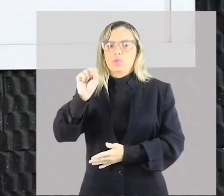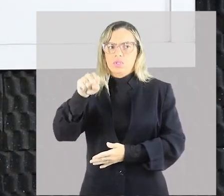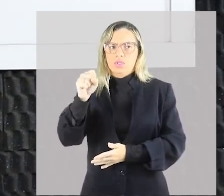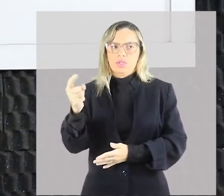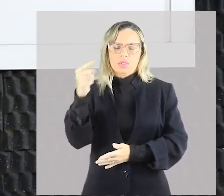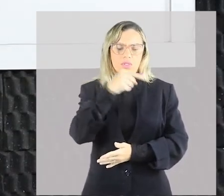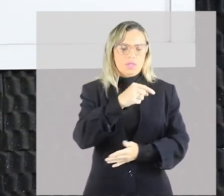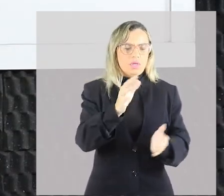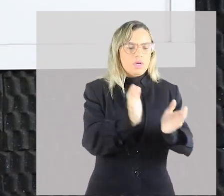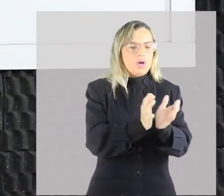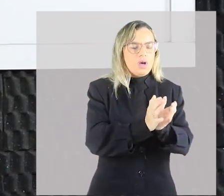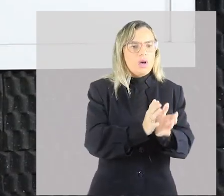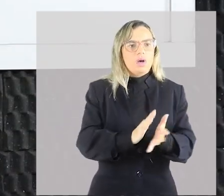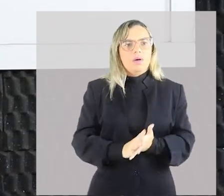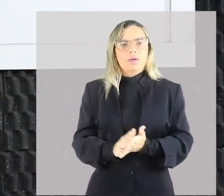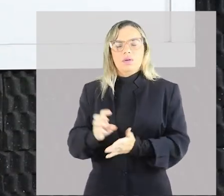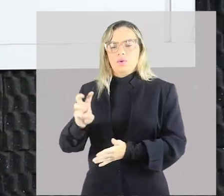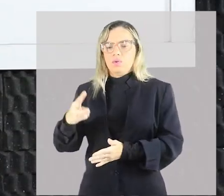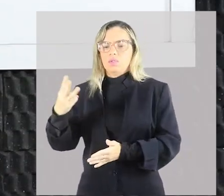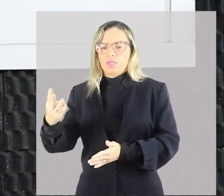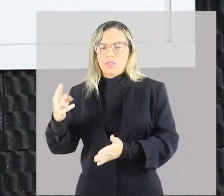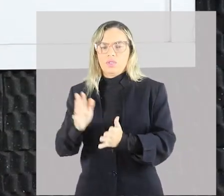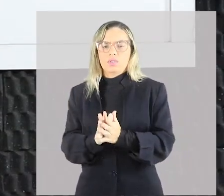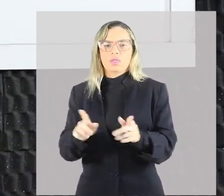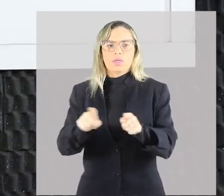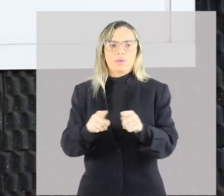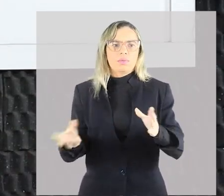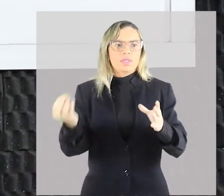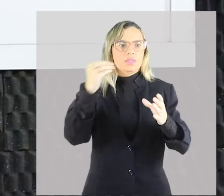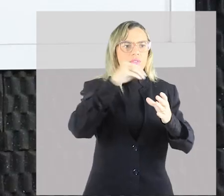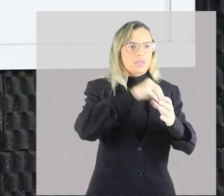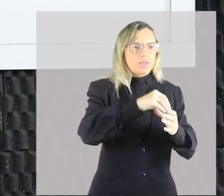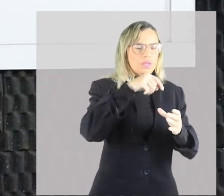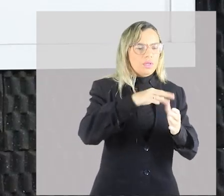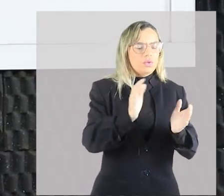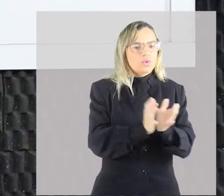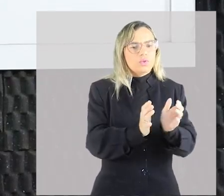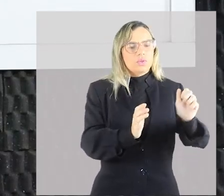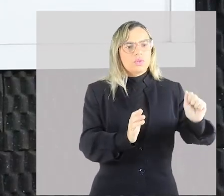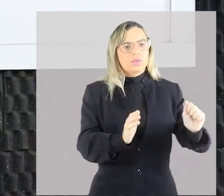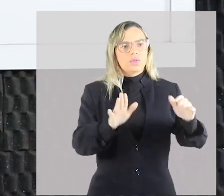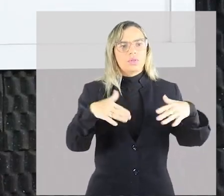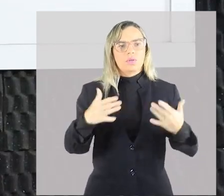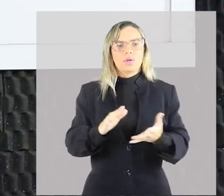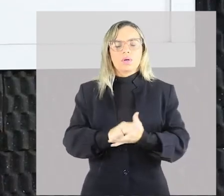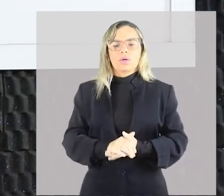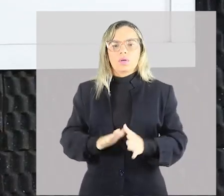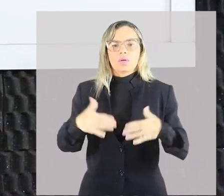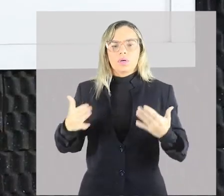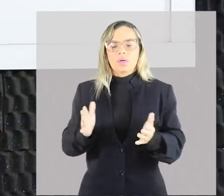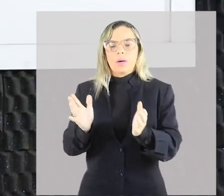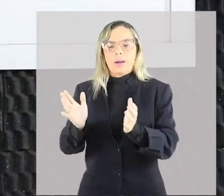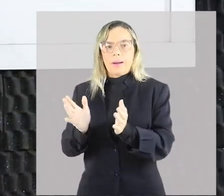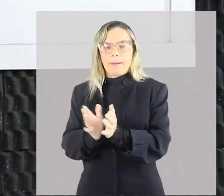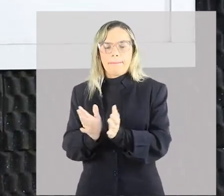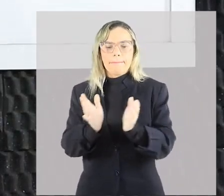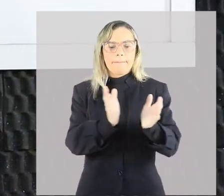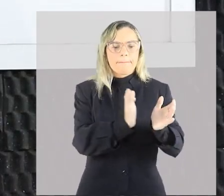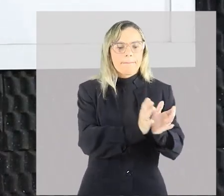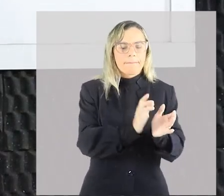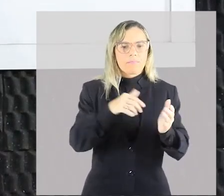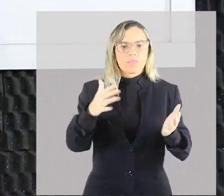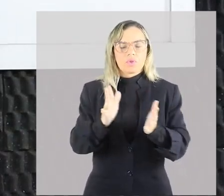A. O 3, ele também está no conjunto A. Se isso acontecer, se um determinado